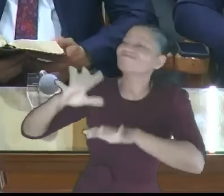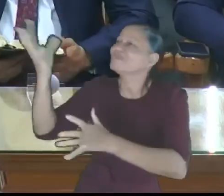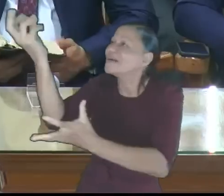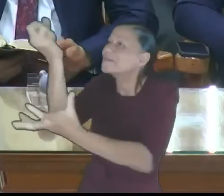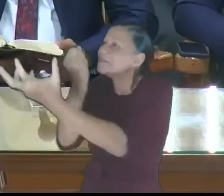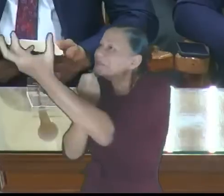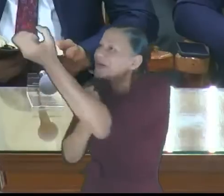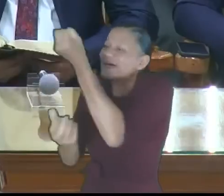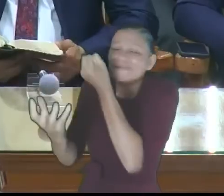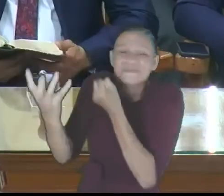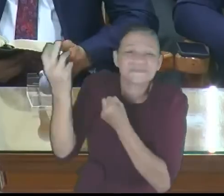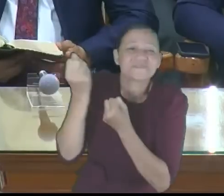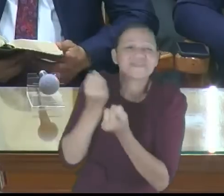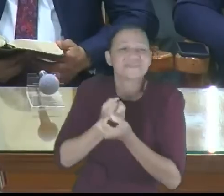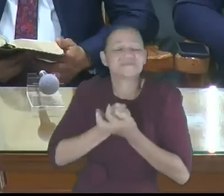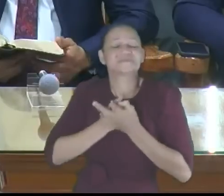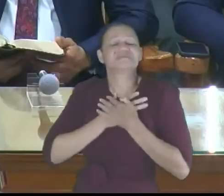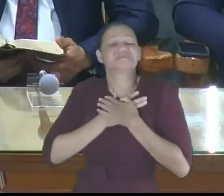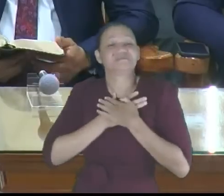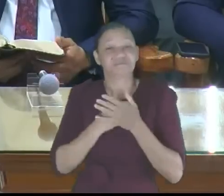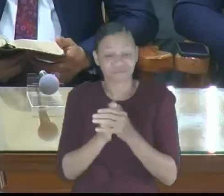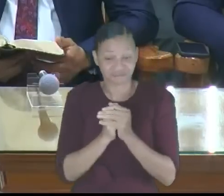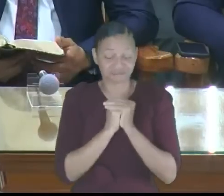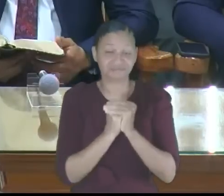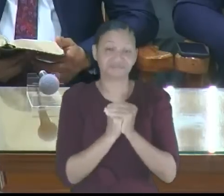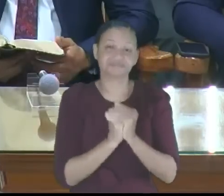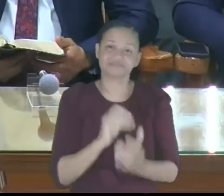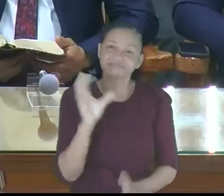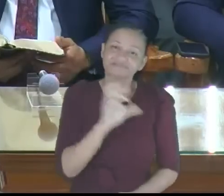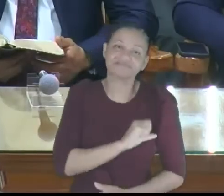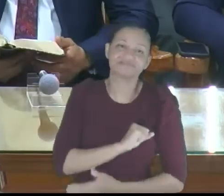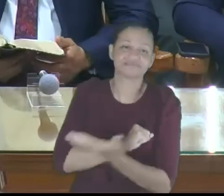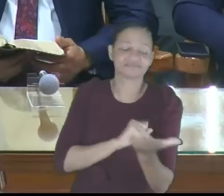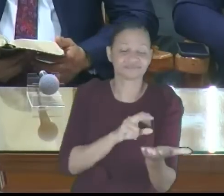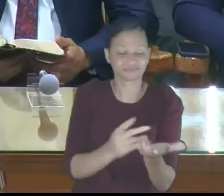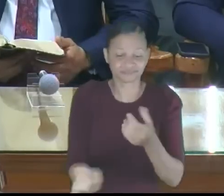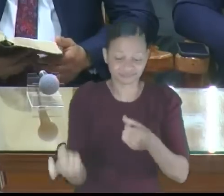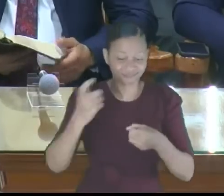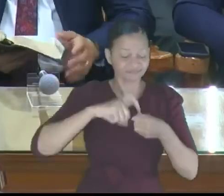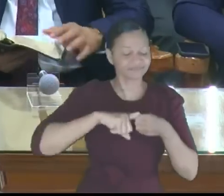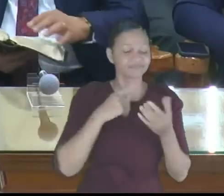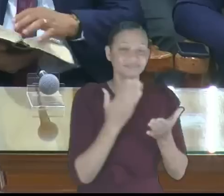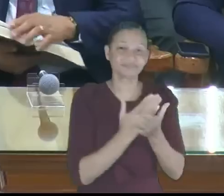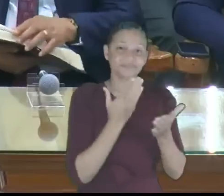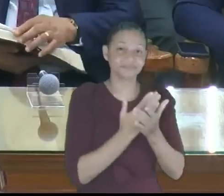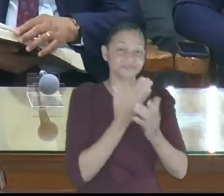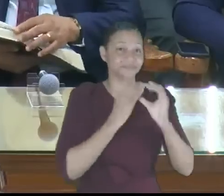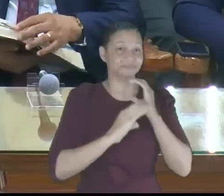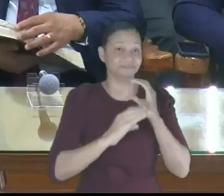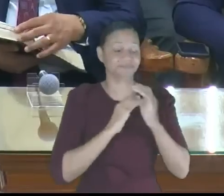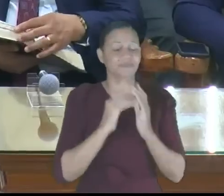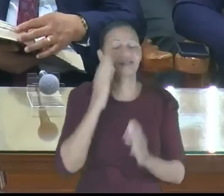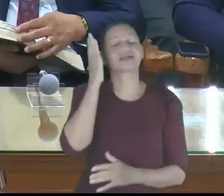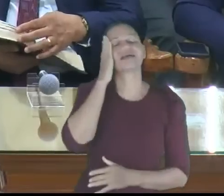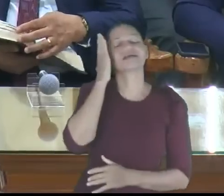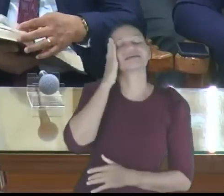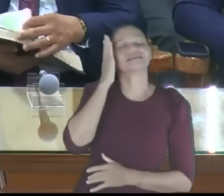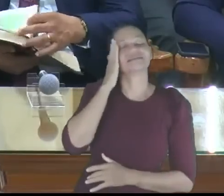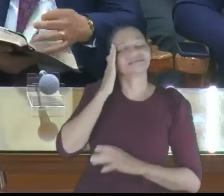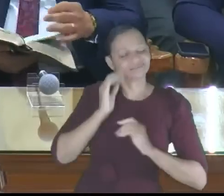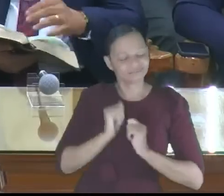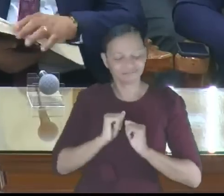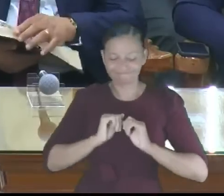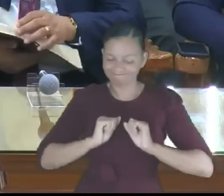bênção. Amém. Meus amados irmãos, vamos voltar para Cantares. É para que nós entendamos Cantares com